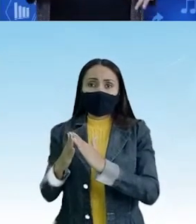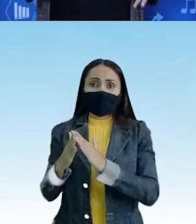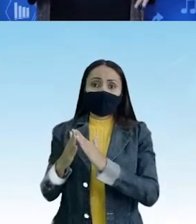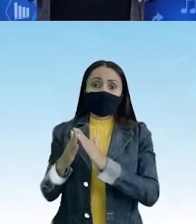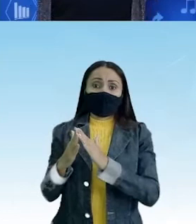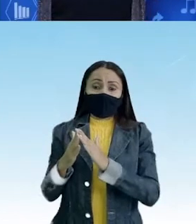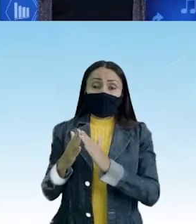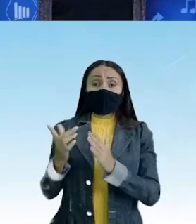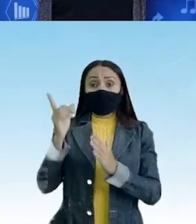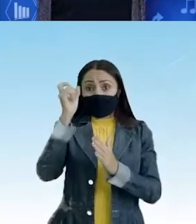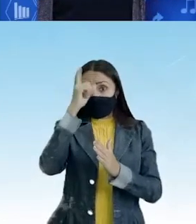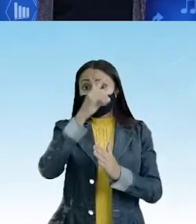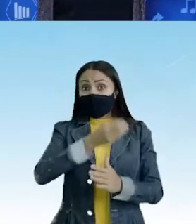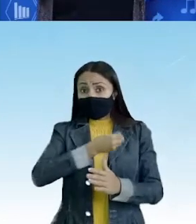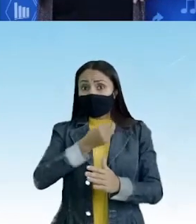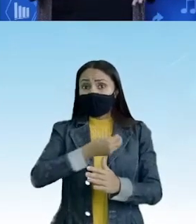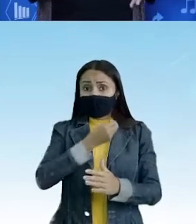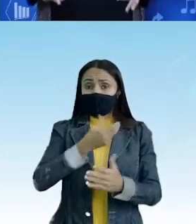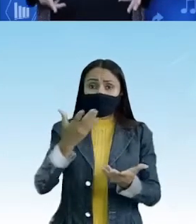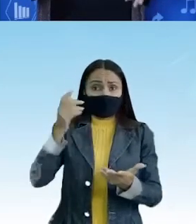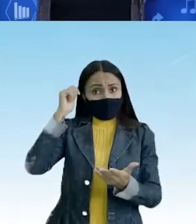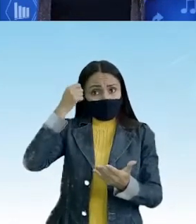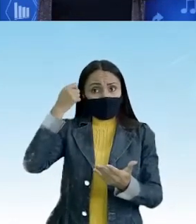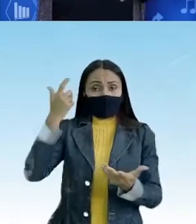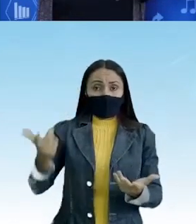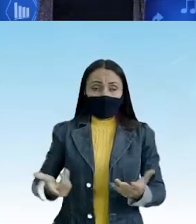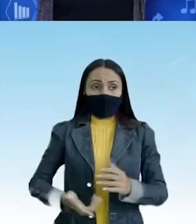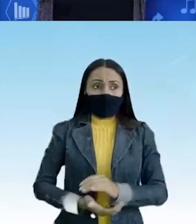complicada a situação dos povos negros